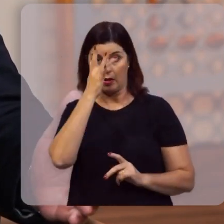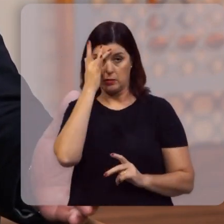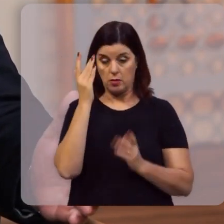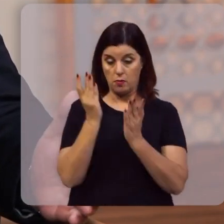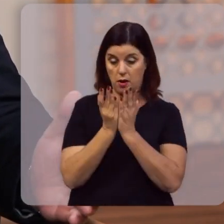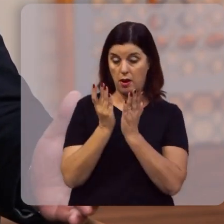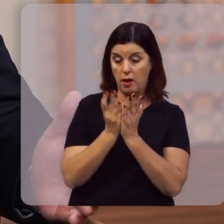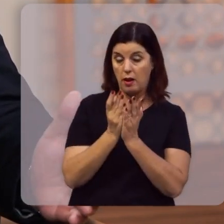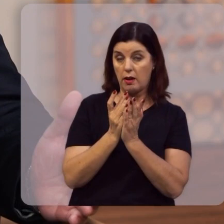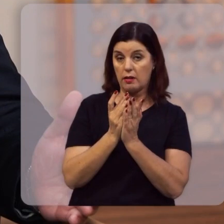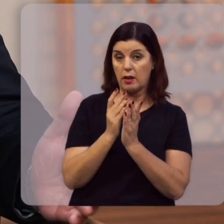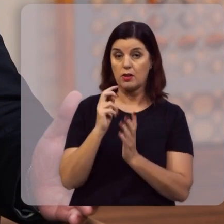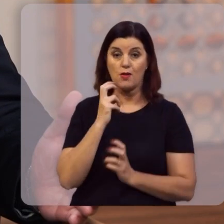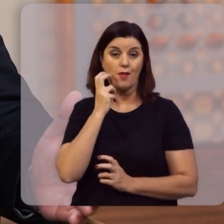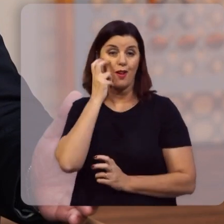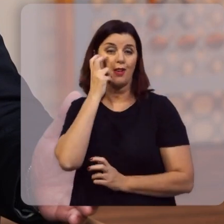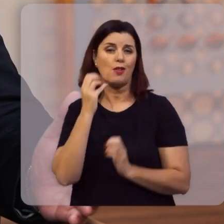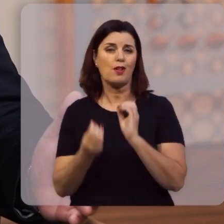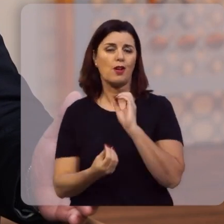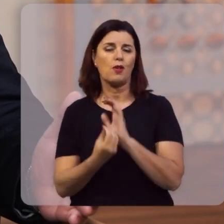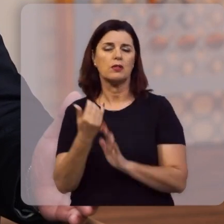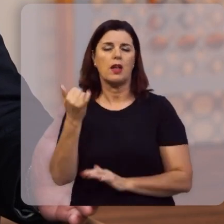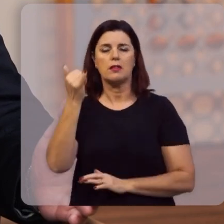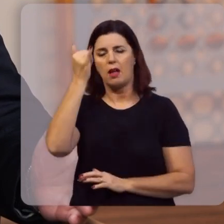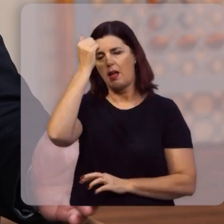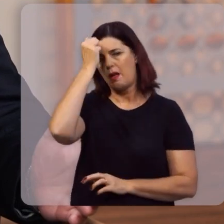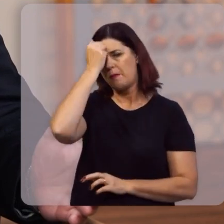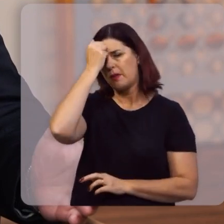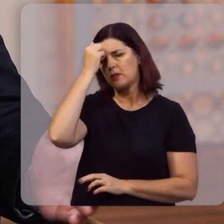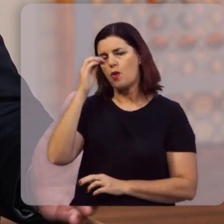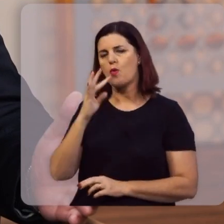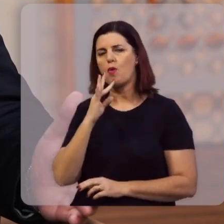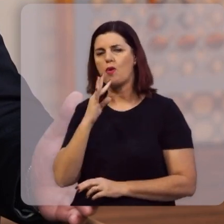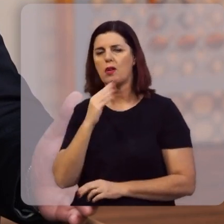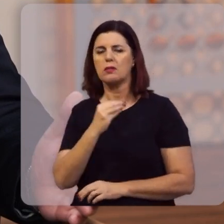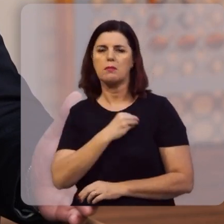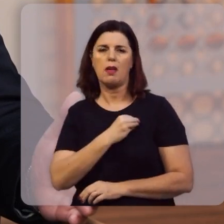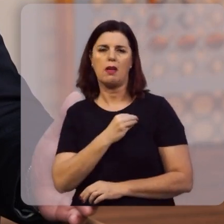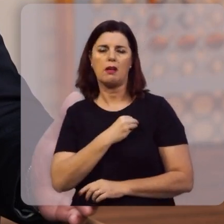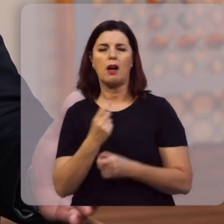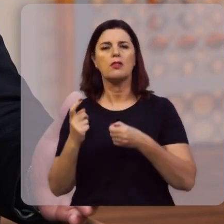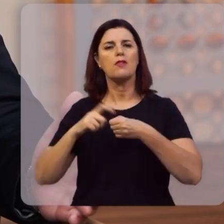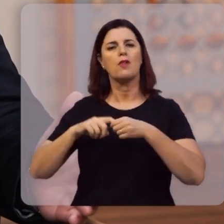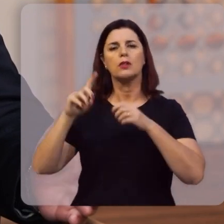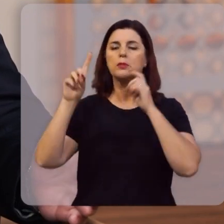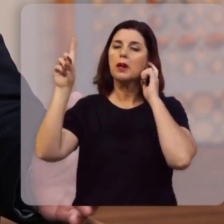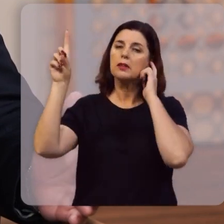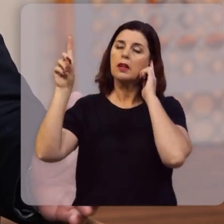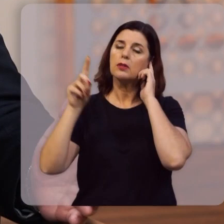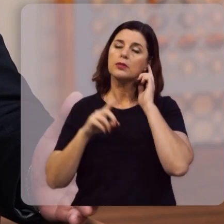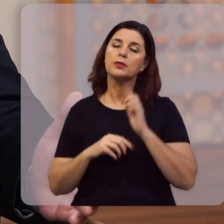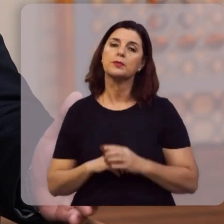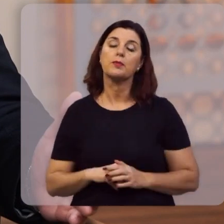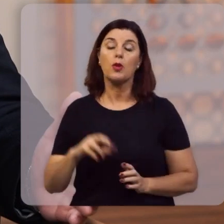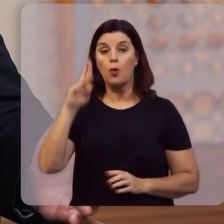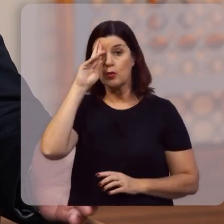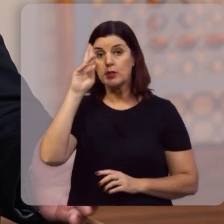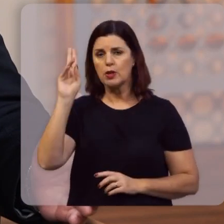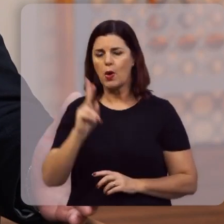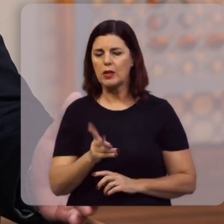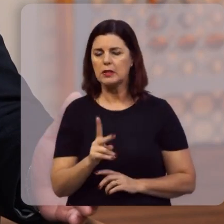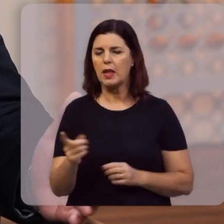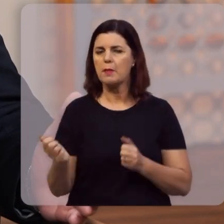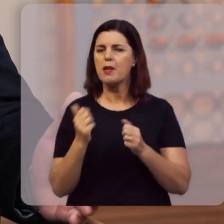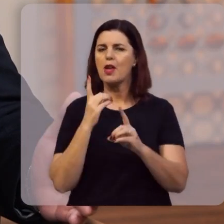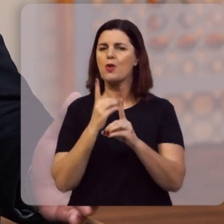na presença do ímpio para que ele se arrependa, reconheça o seu pecado e se volte para Deus. E o Senhor sempre vem